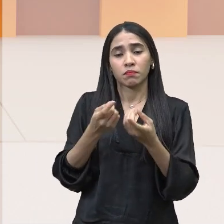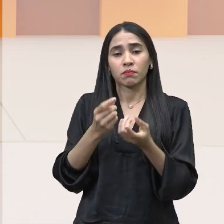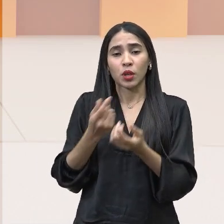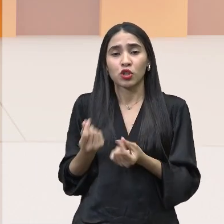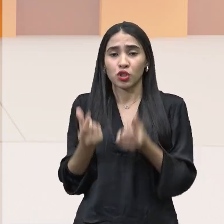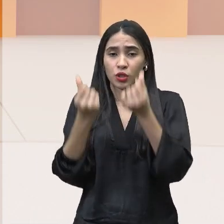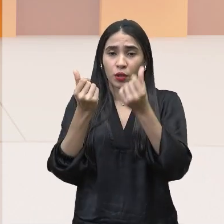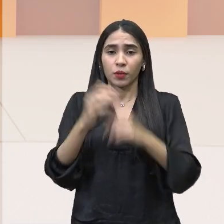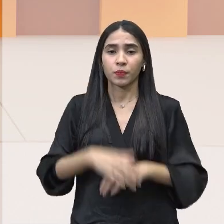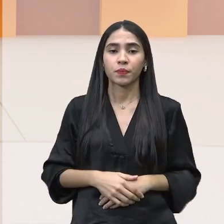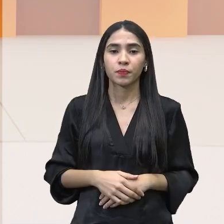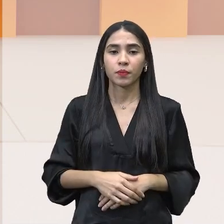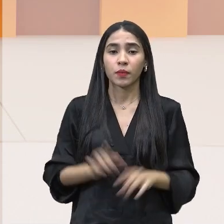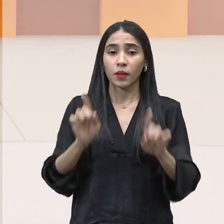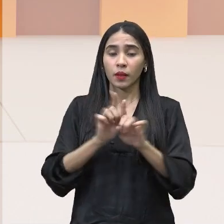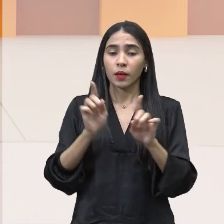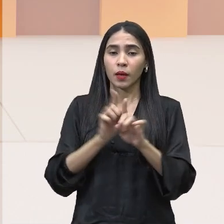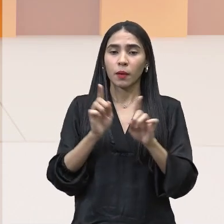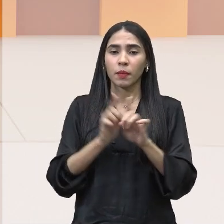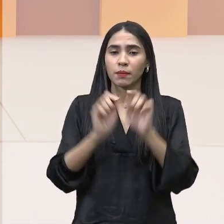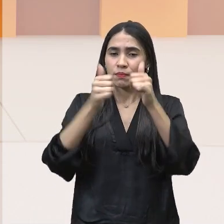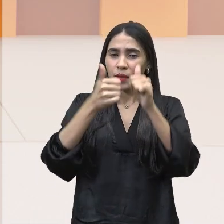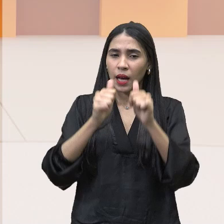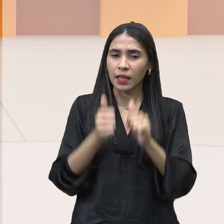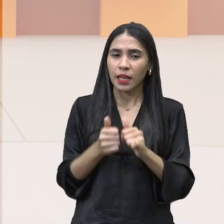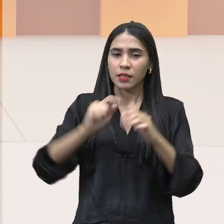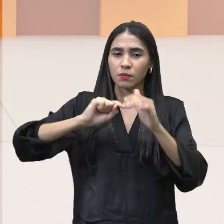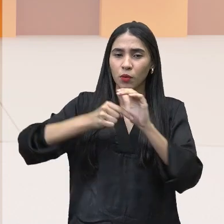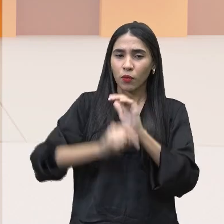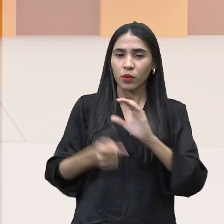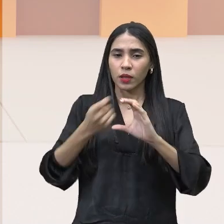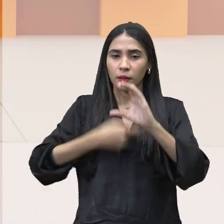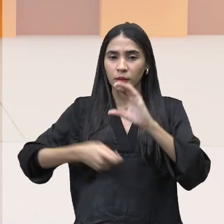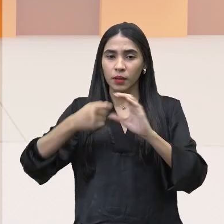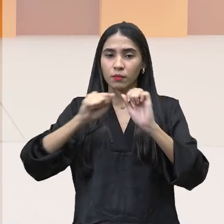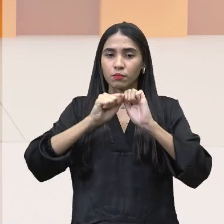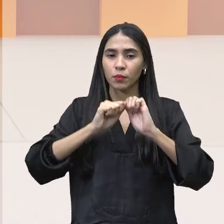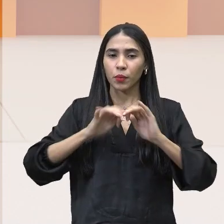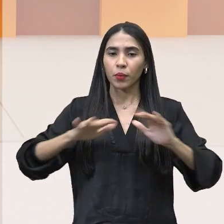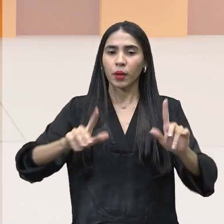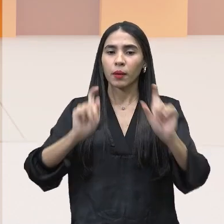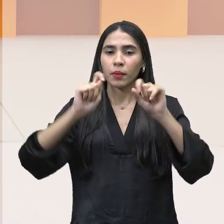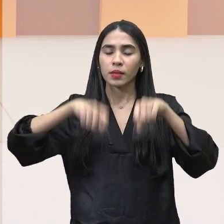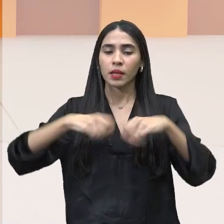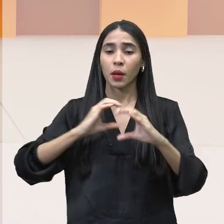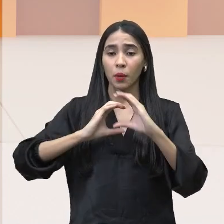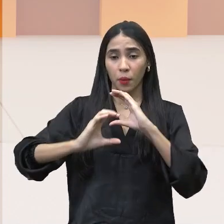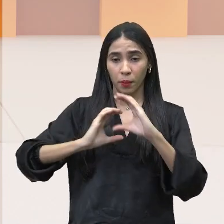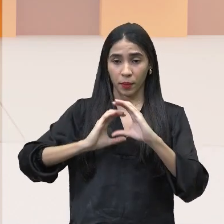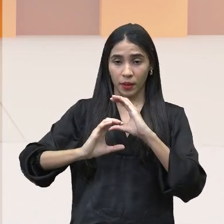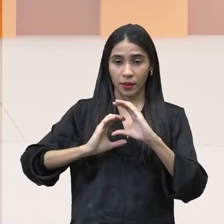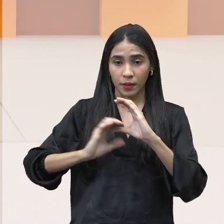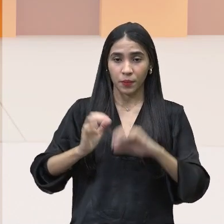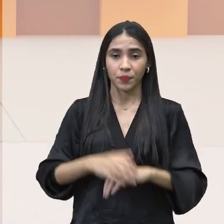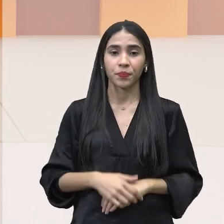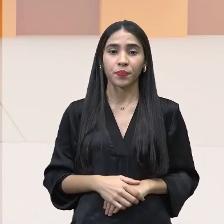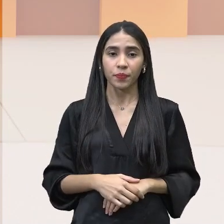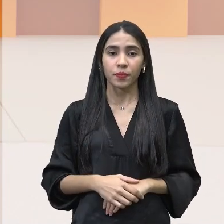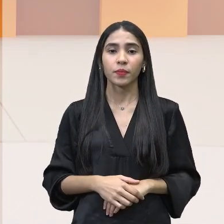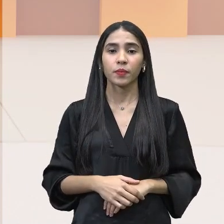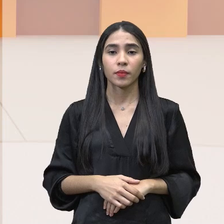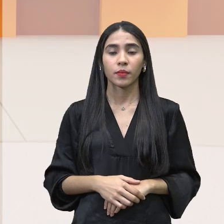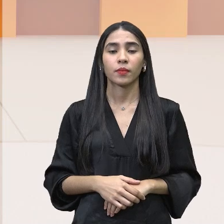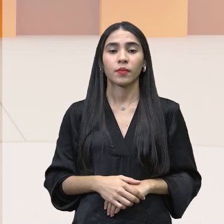capitais, aprofundamento do capitalismo, ampliação da capacidade de comunicação,